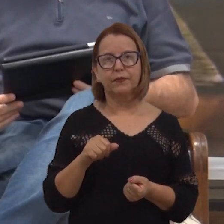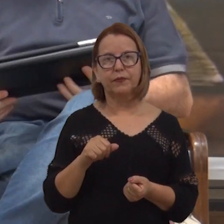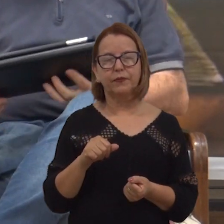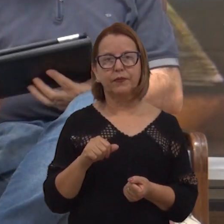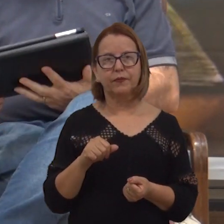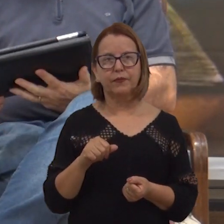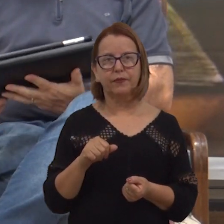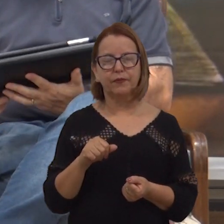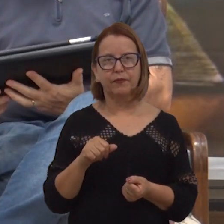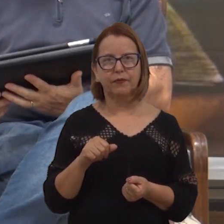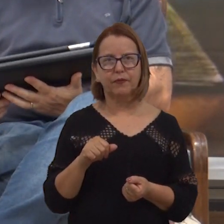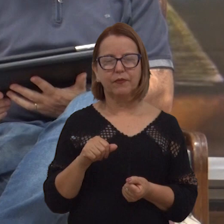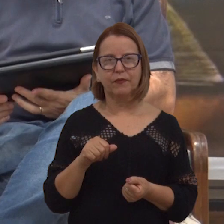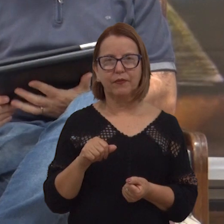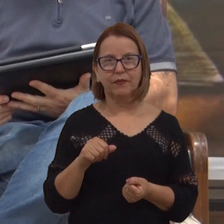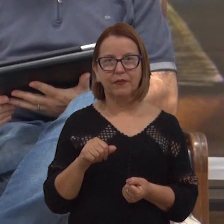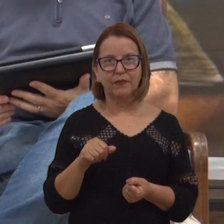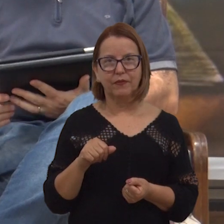esse símbolo